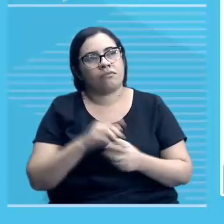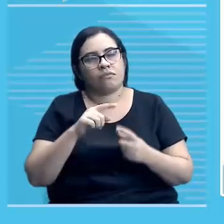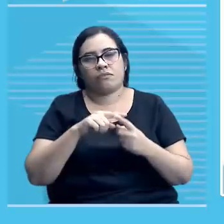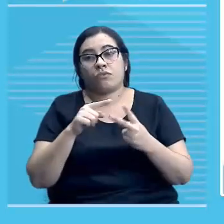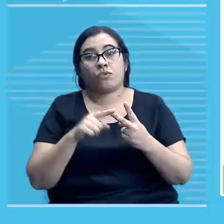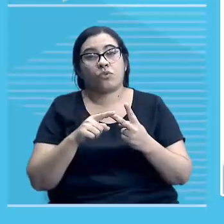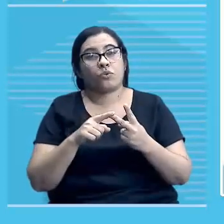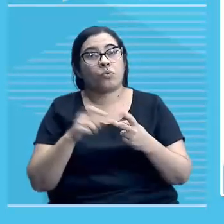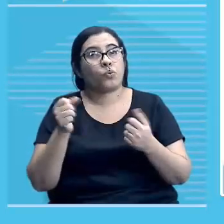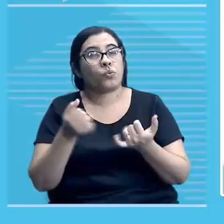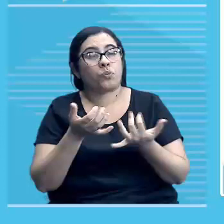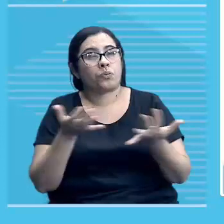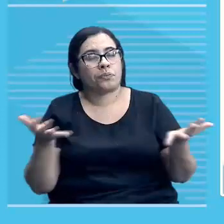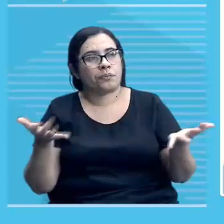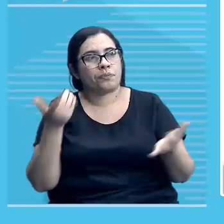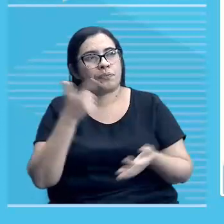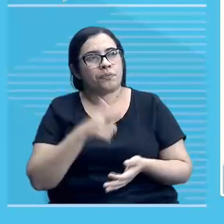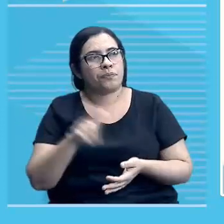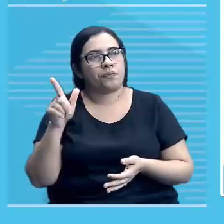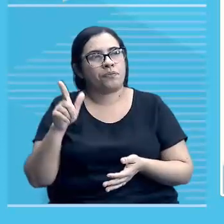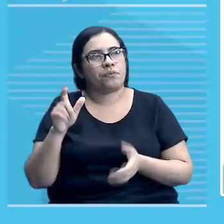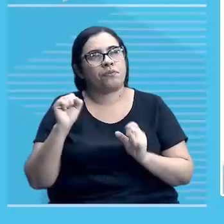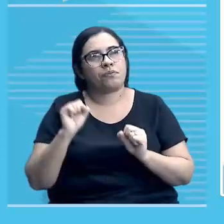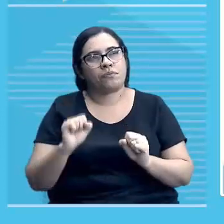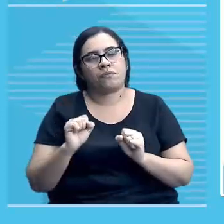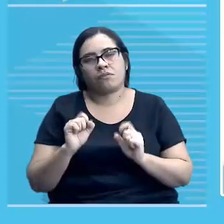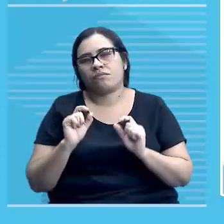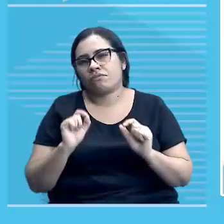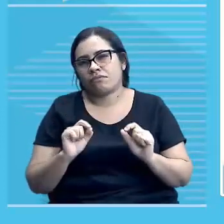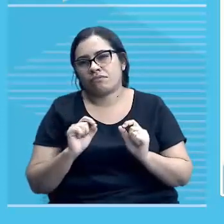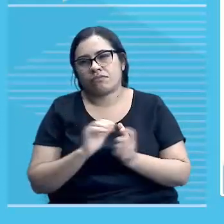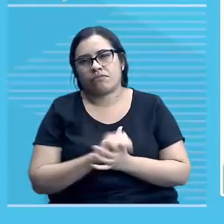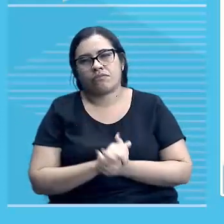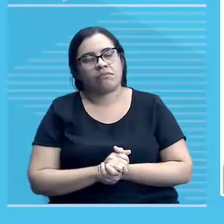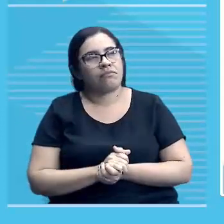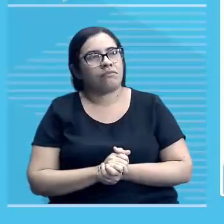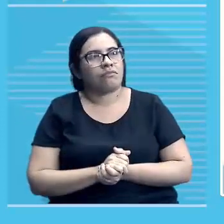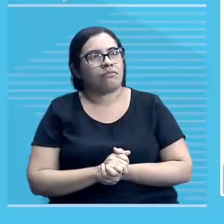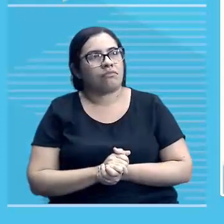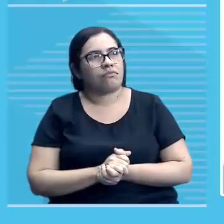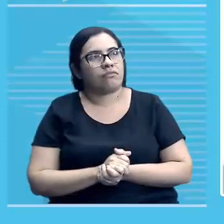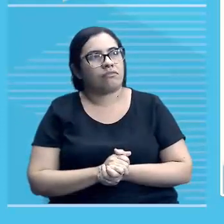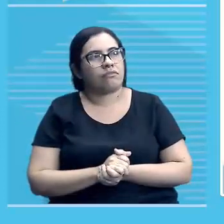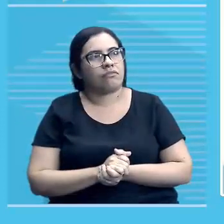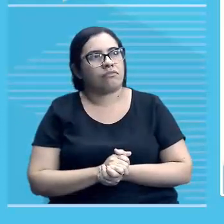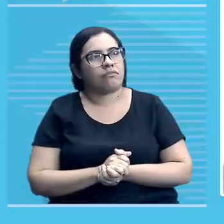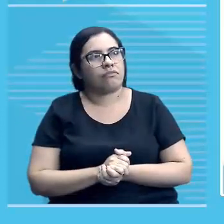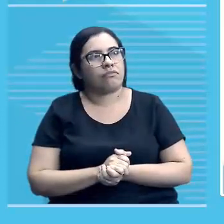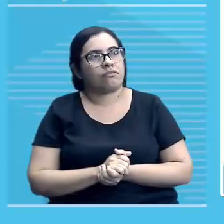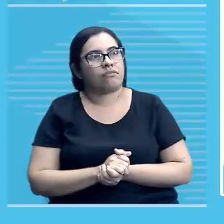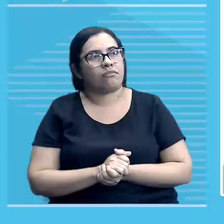deu. A outra maneira é tu fazer o quê?